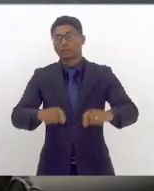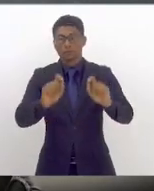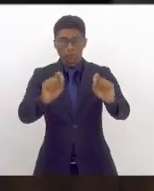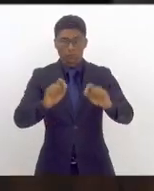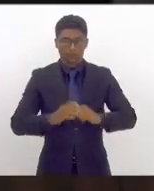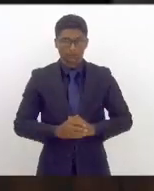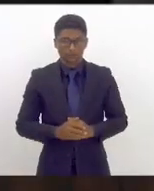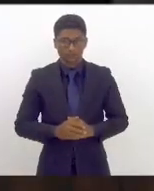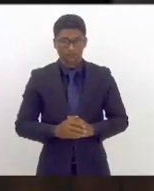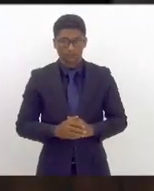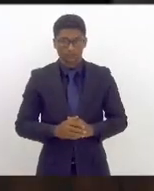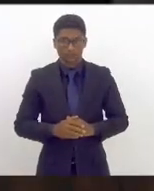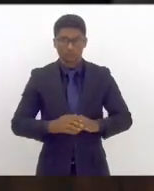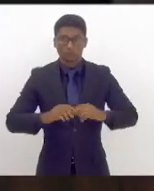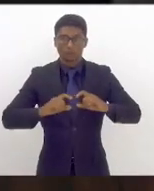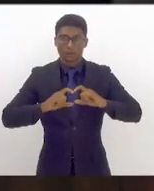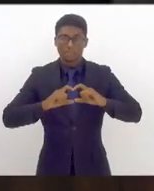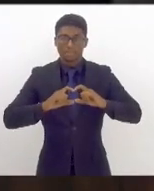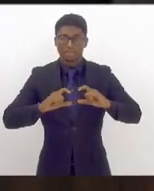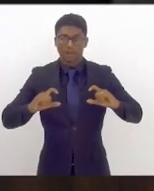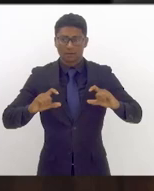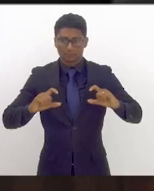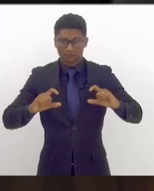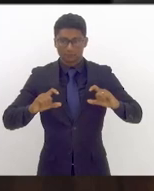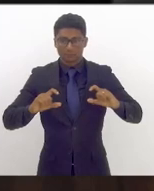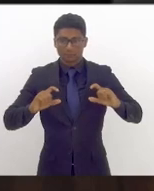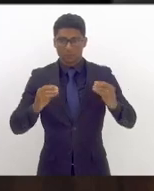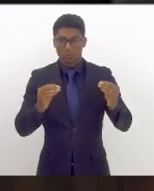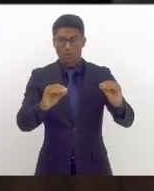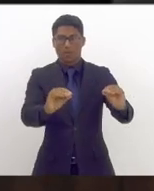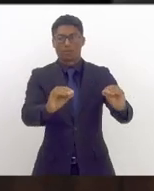é botar um parágrafo no artigo segundo